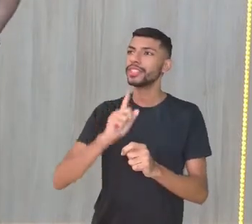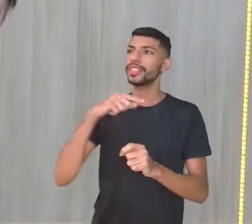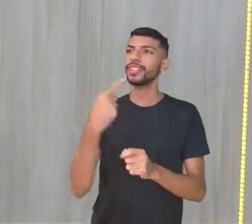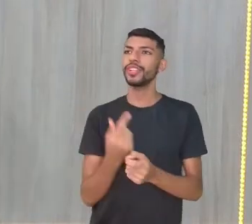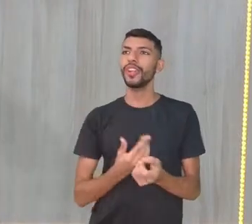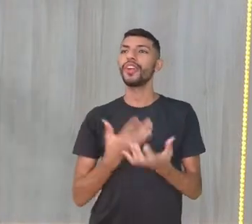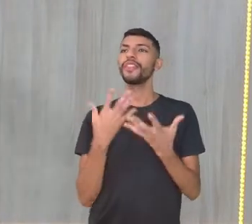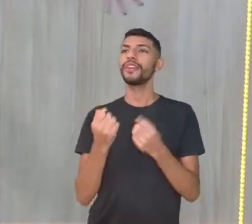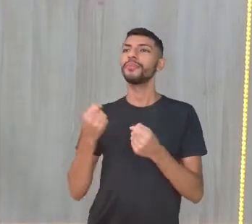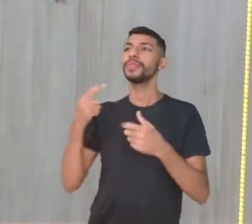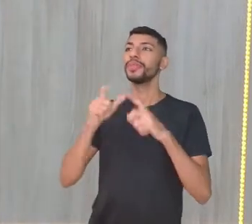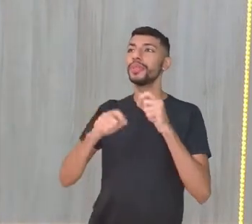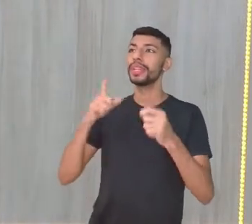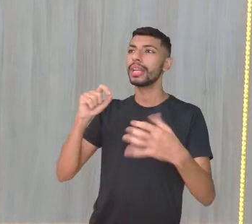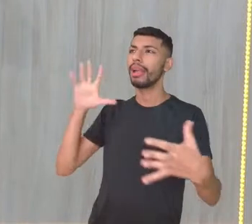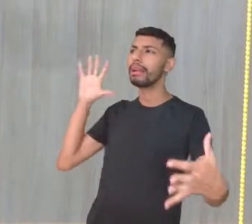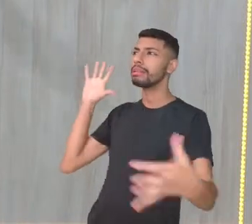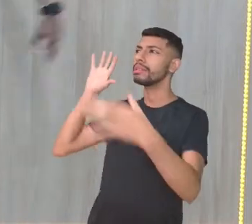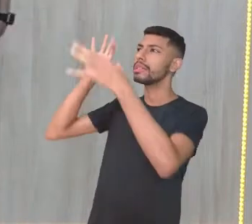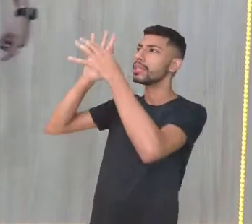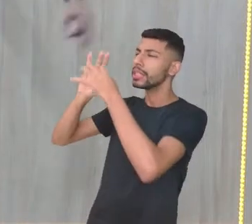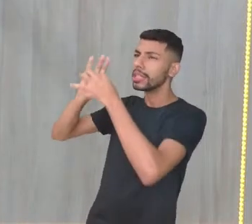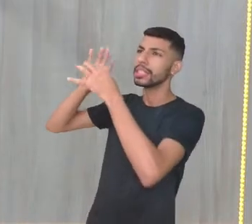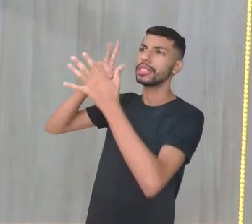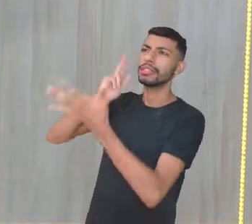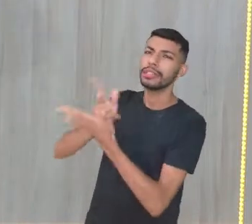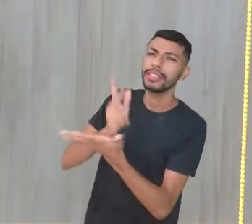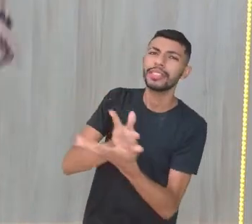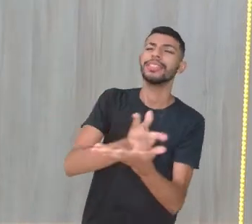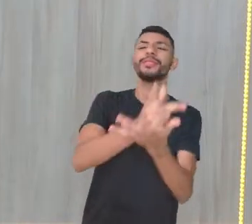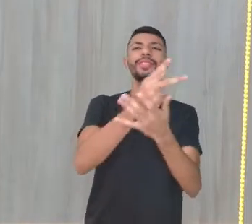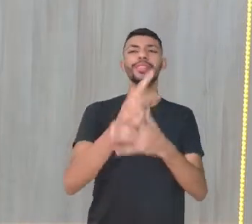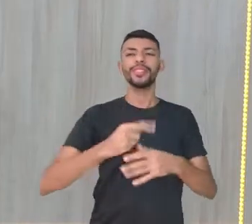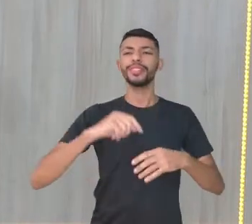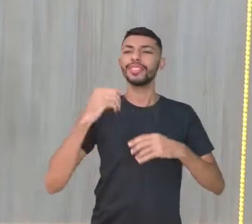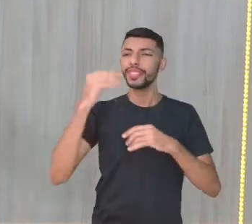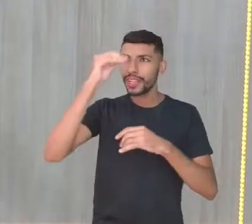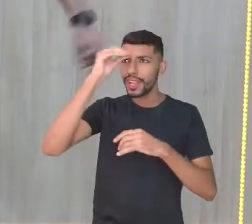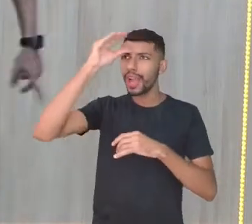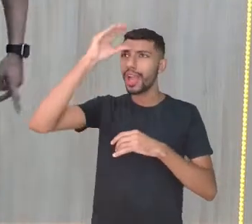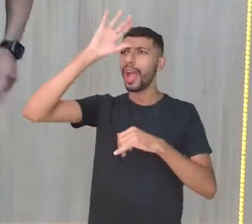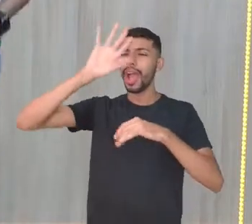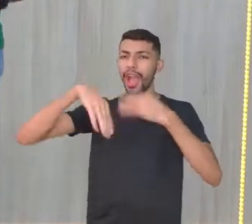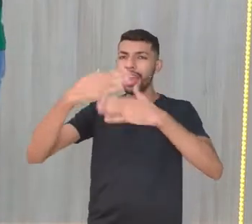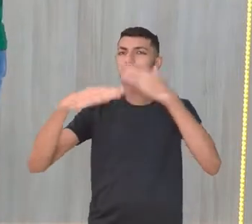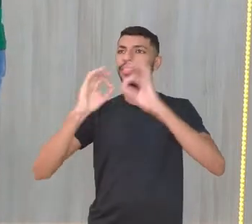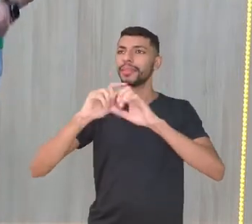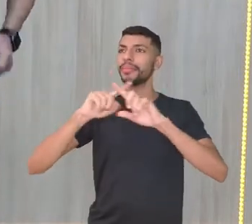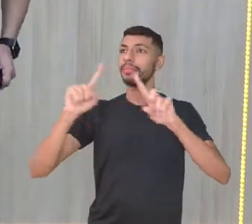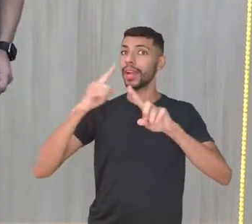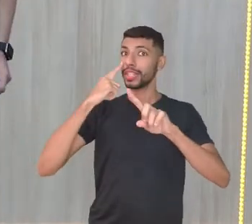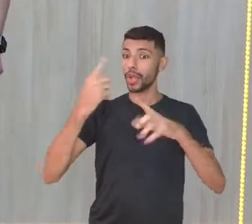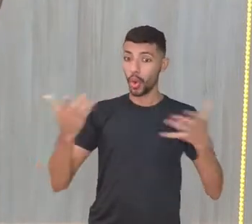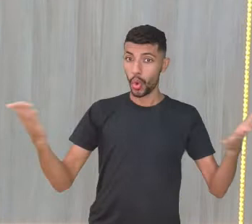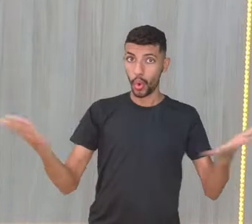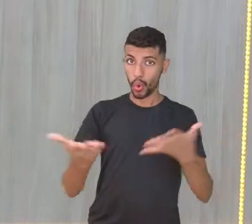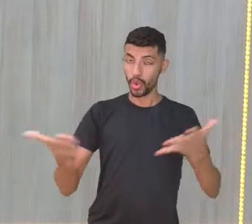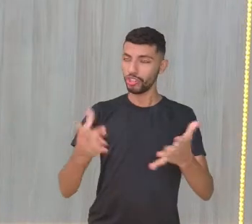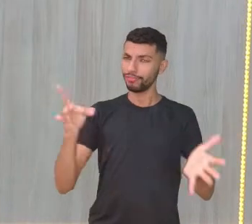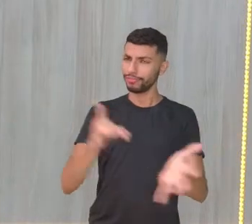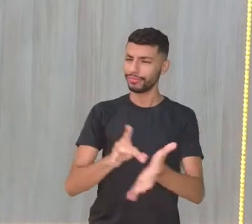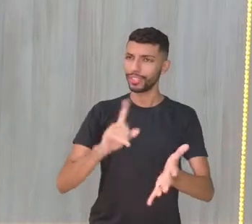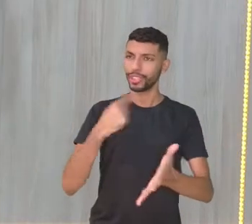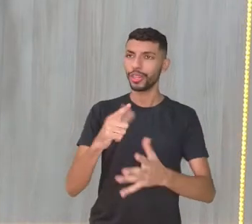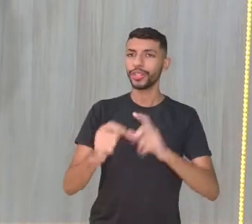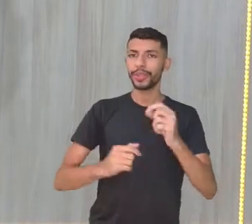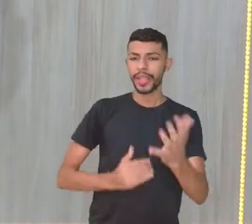vamos continuar construindo conhecimento do que estávamos vivenciando na aula passada. Mas hoje a gente